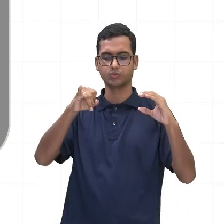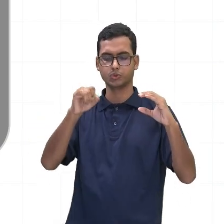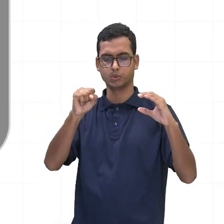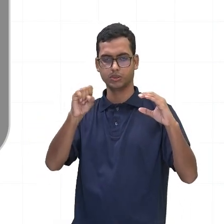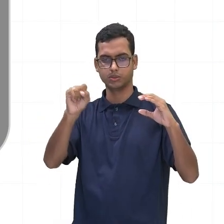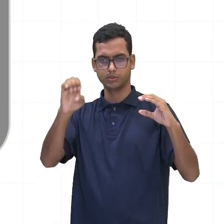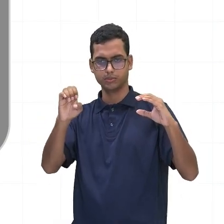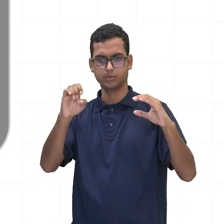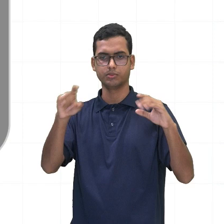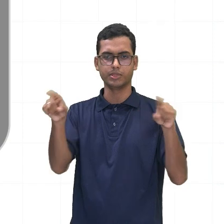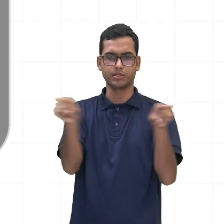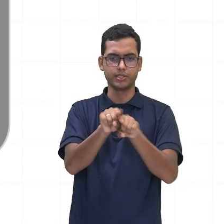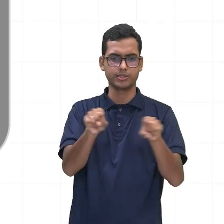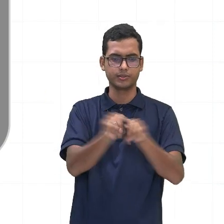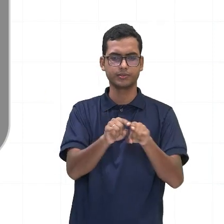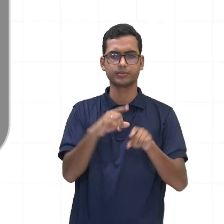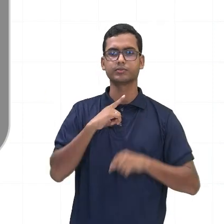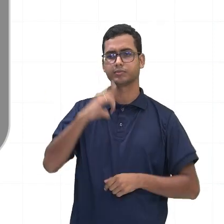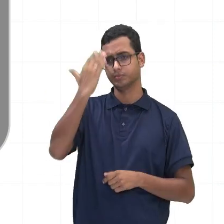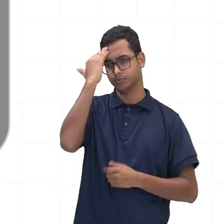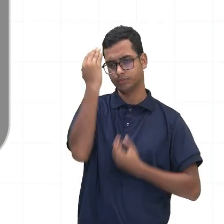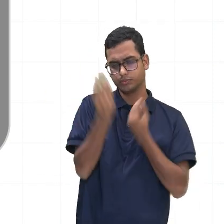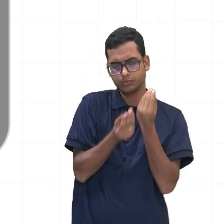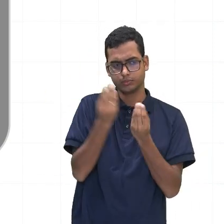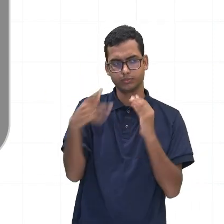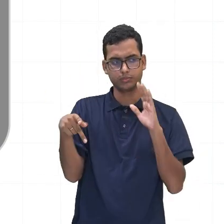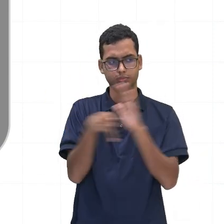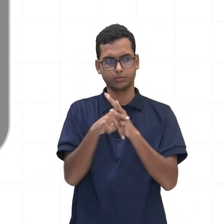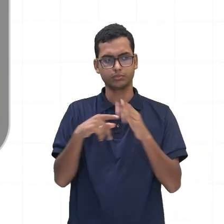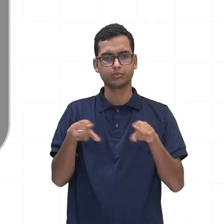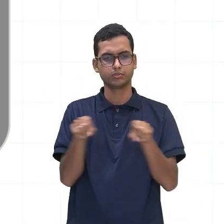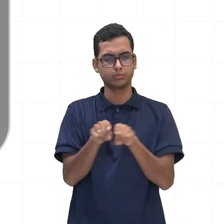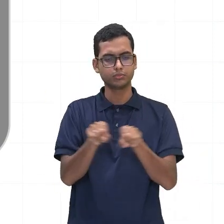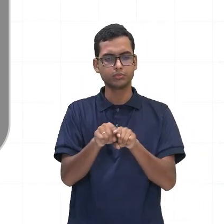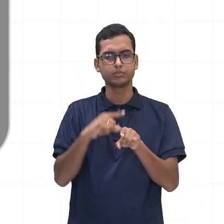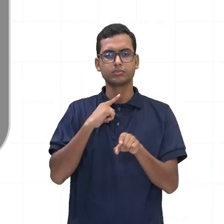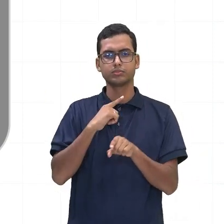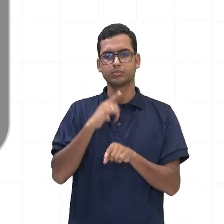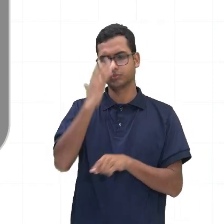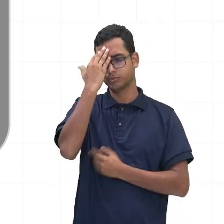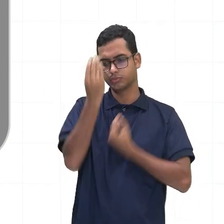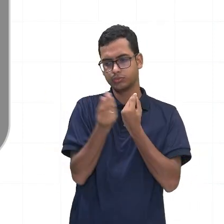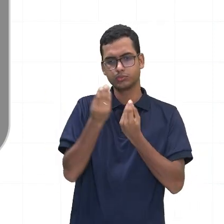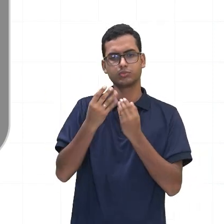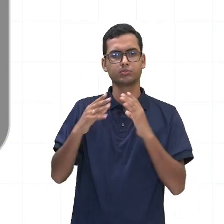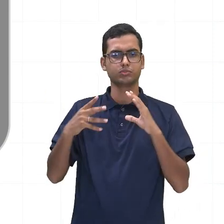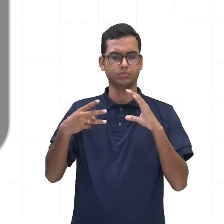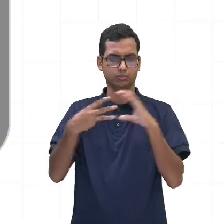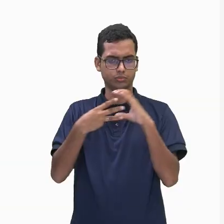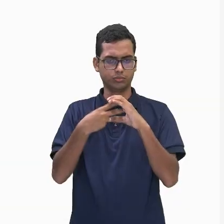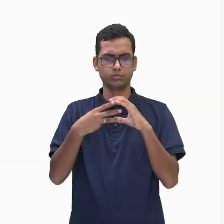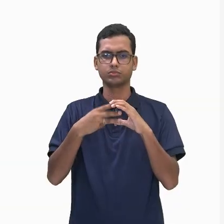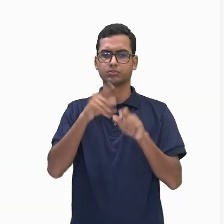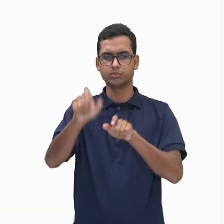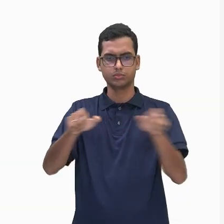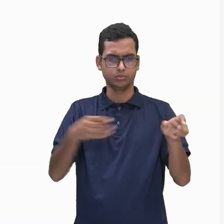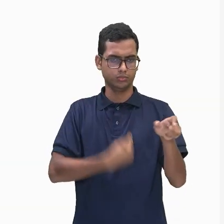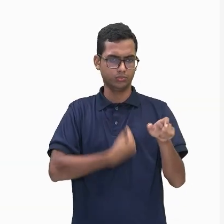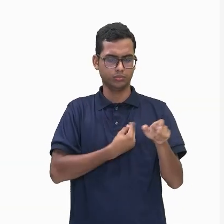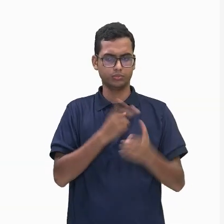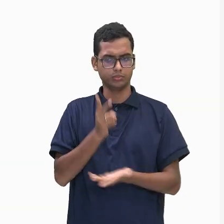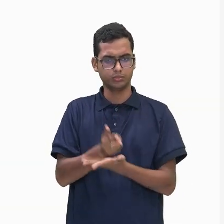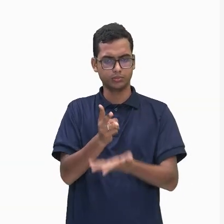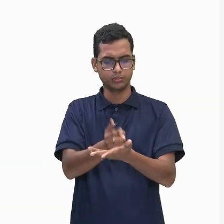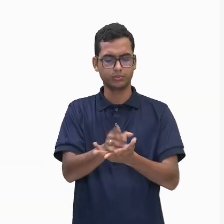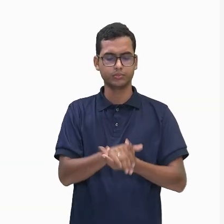para que vocês entendam um pouquinho do funcionamento das células dos seres vivos. Dando